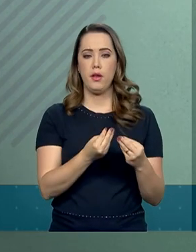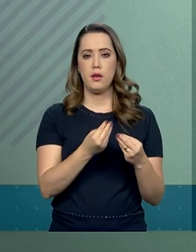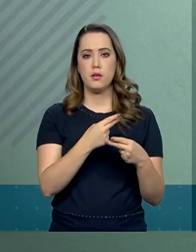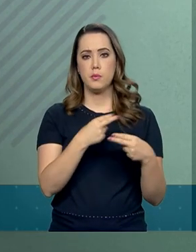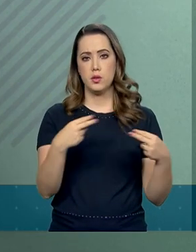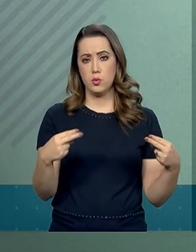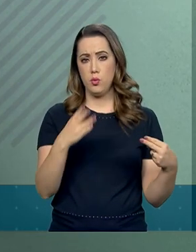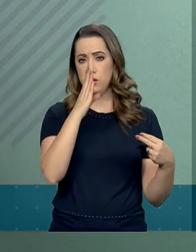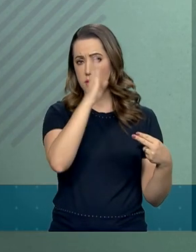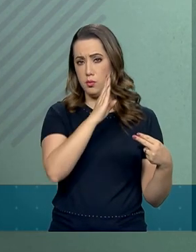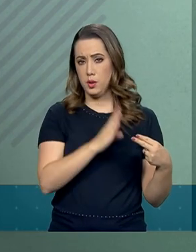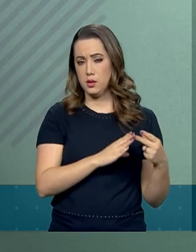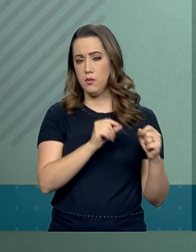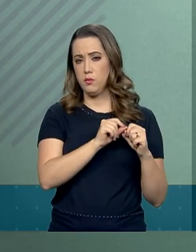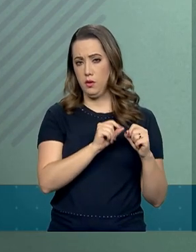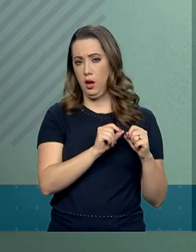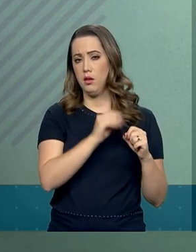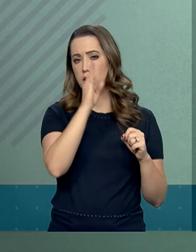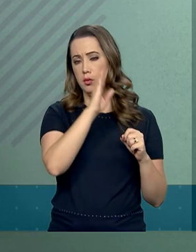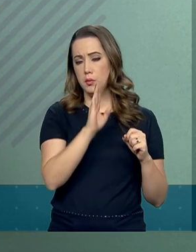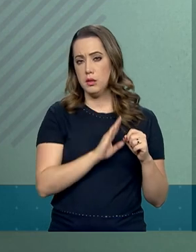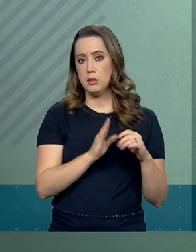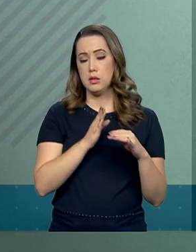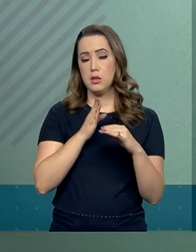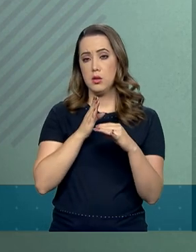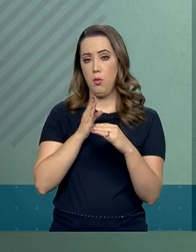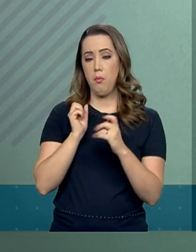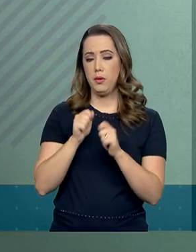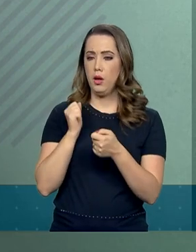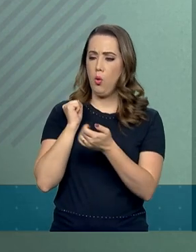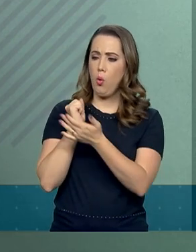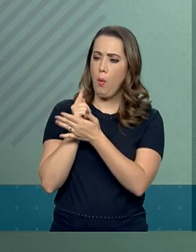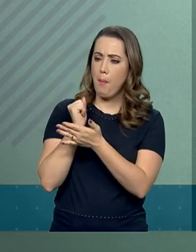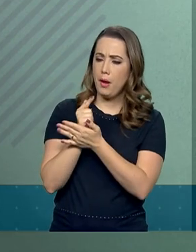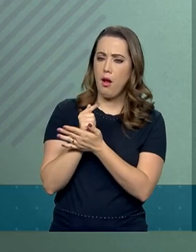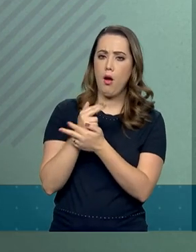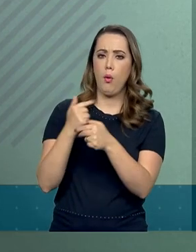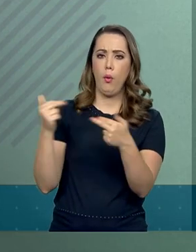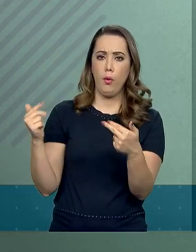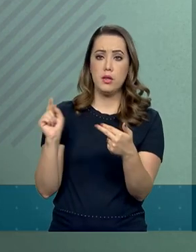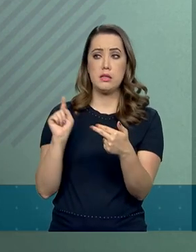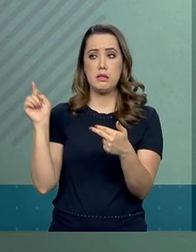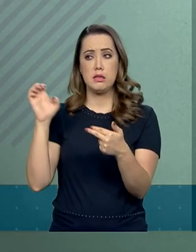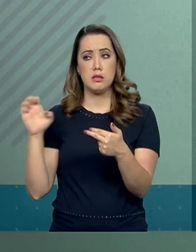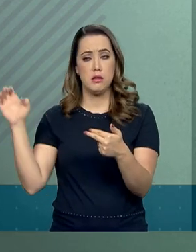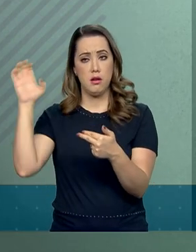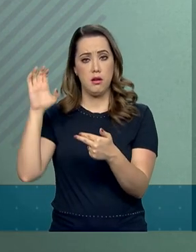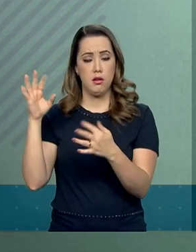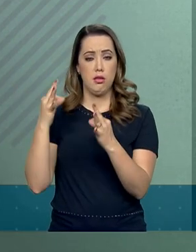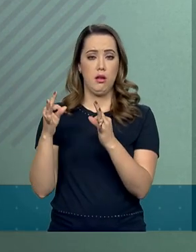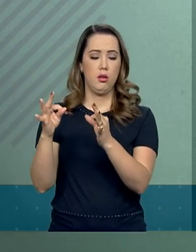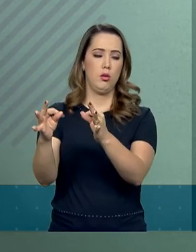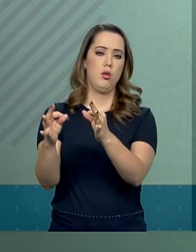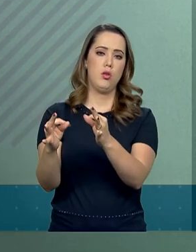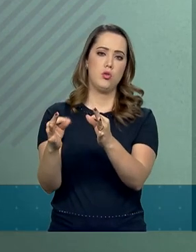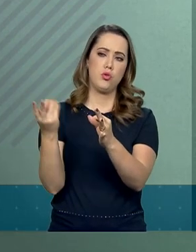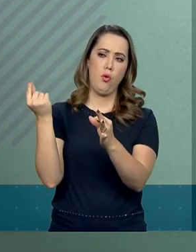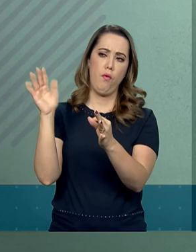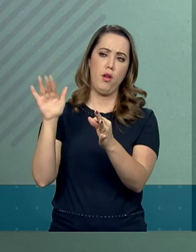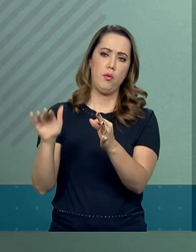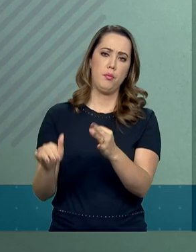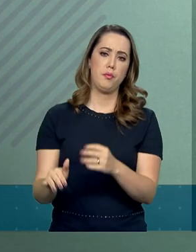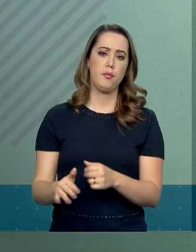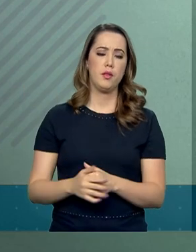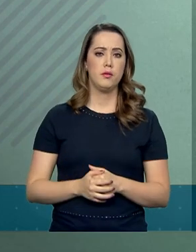produtos nacionais acesso a insumos de elevado teor tecnológico e com preços